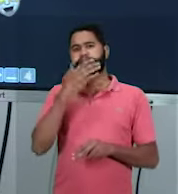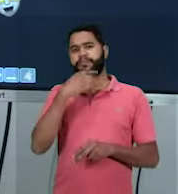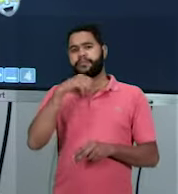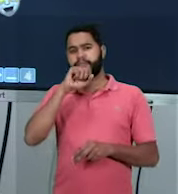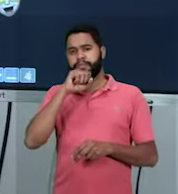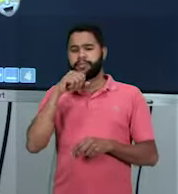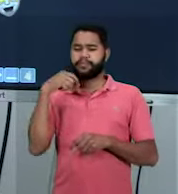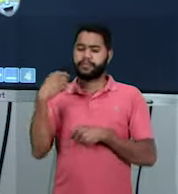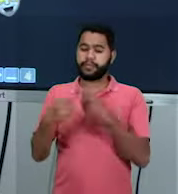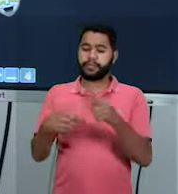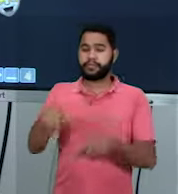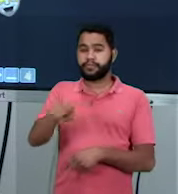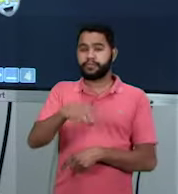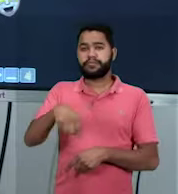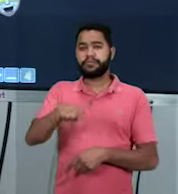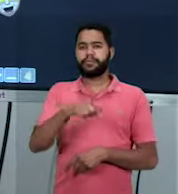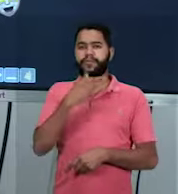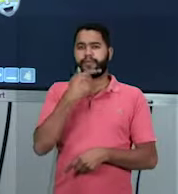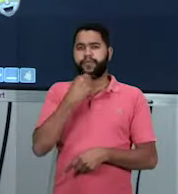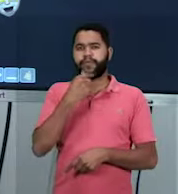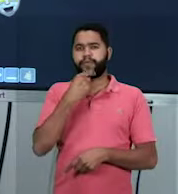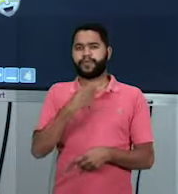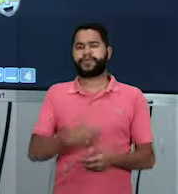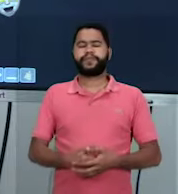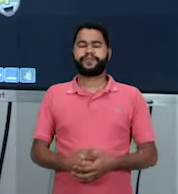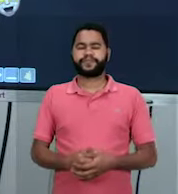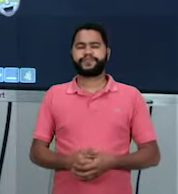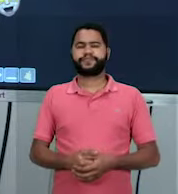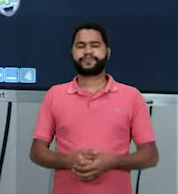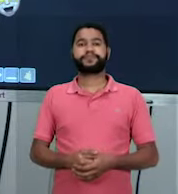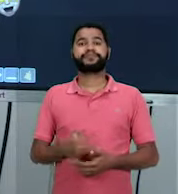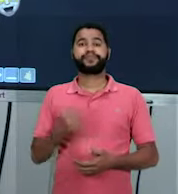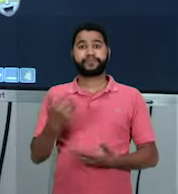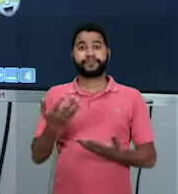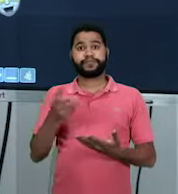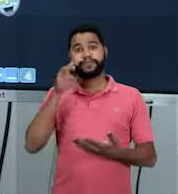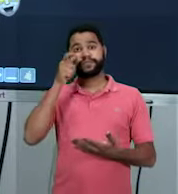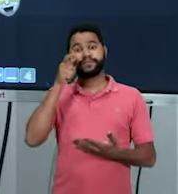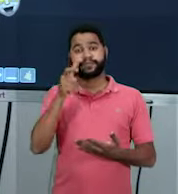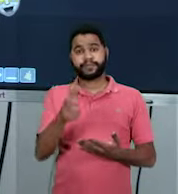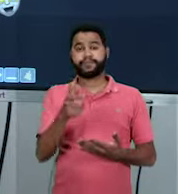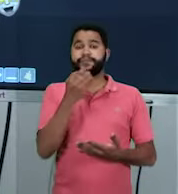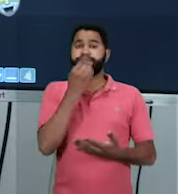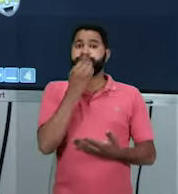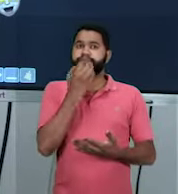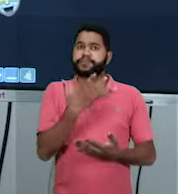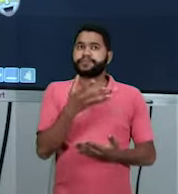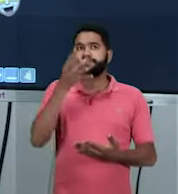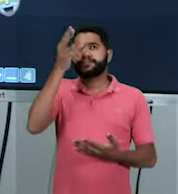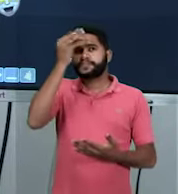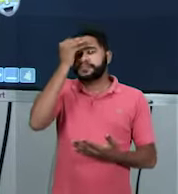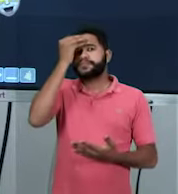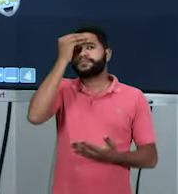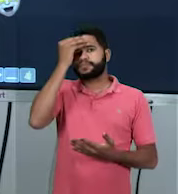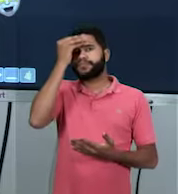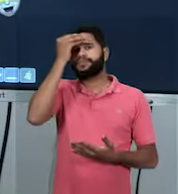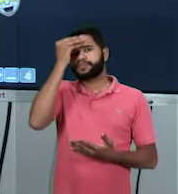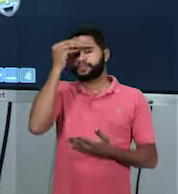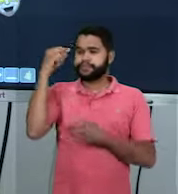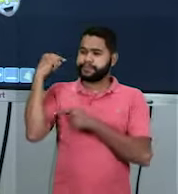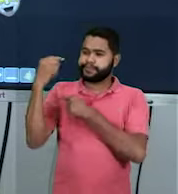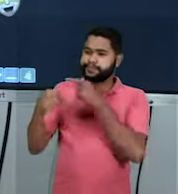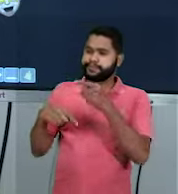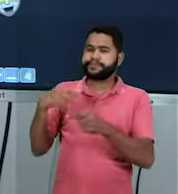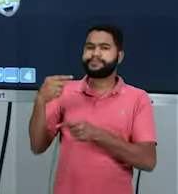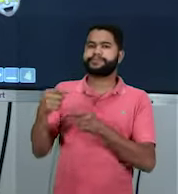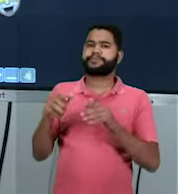seus descendentes do sexo masculino. Então, é muito interessante e é muito bom a gente guardar isso. Herança